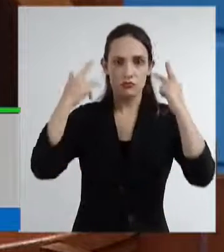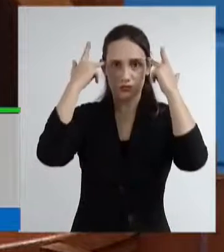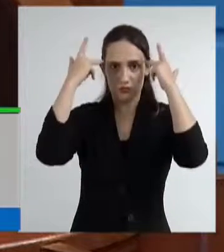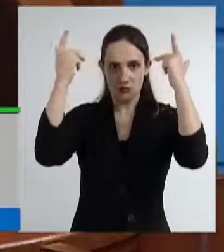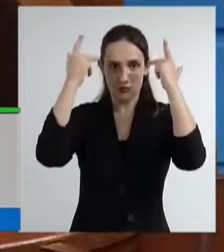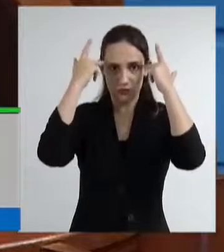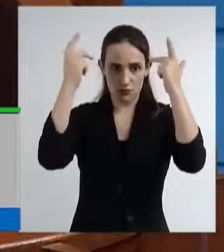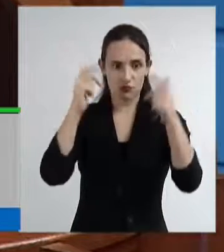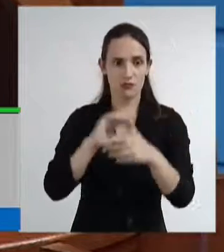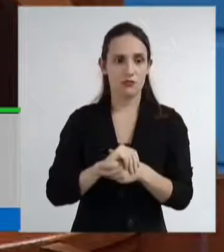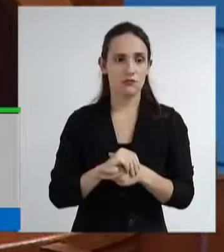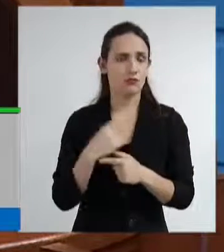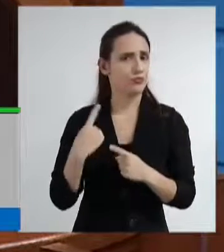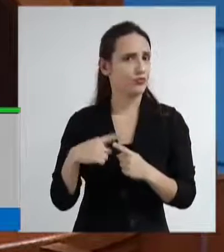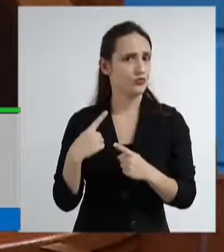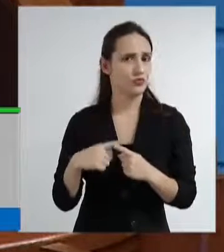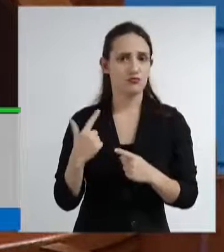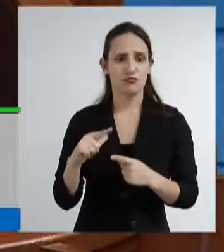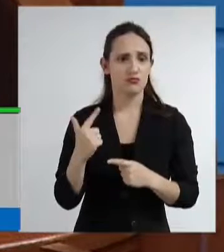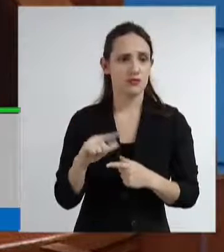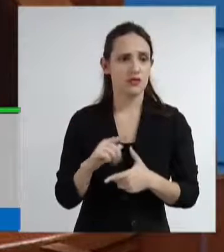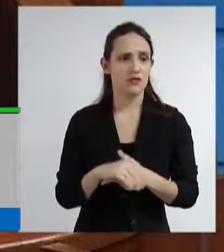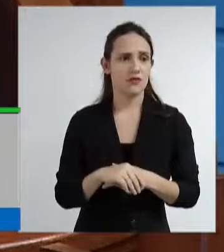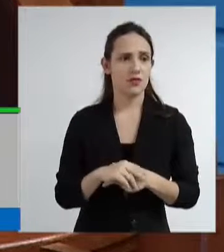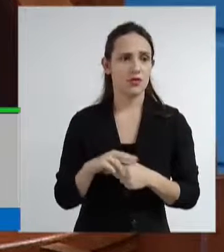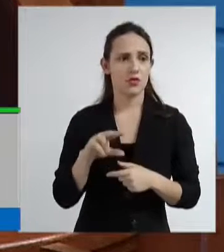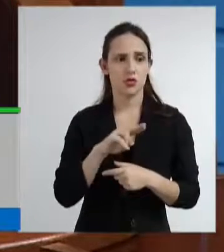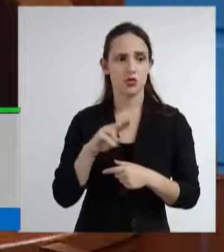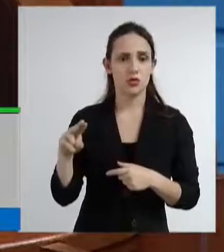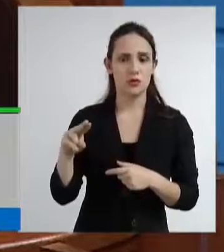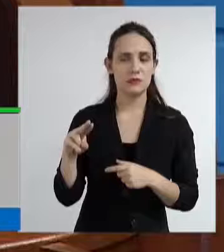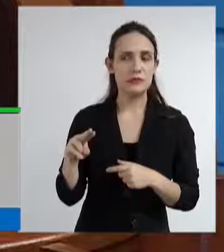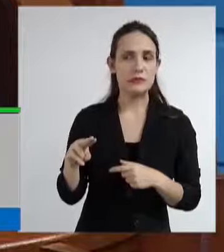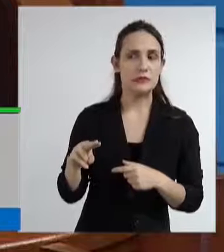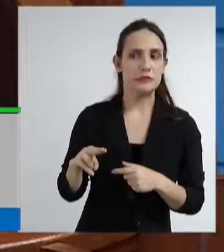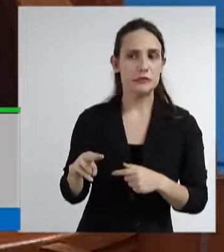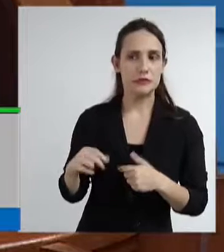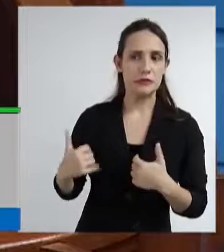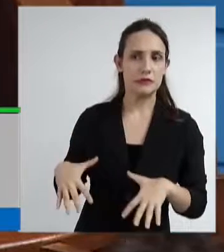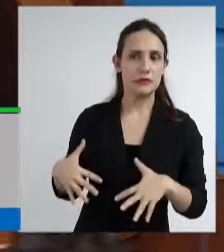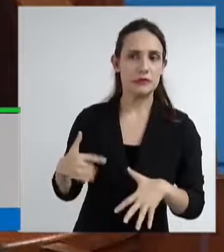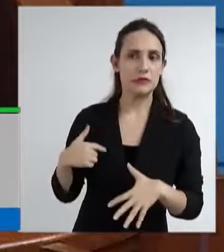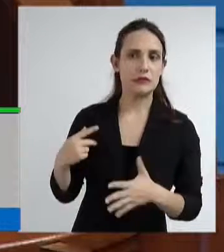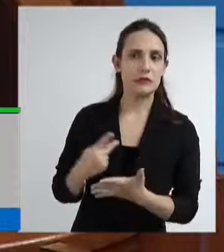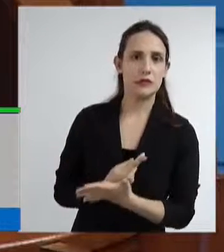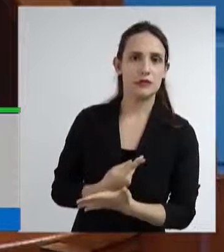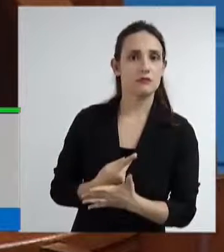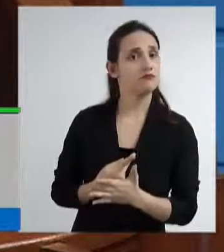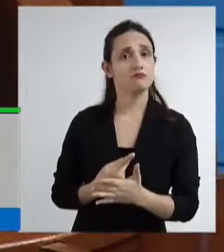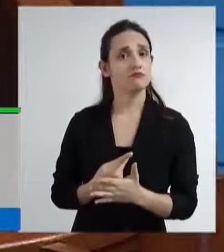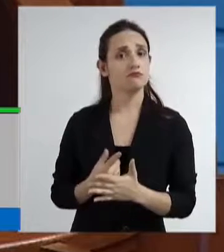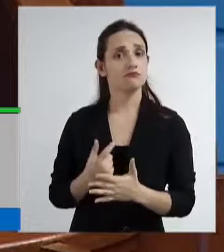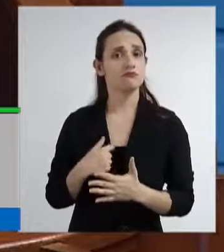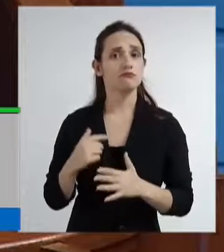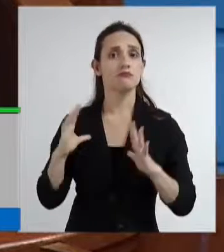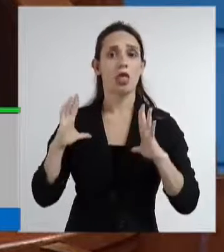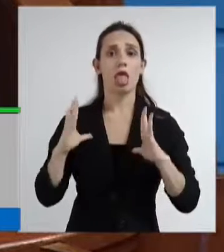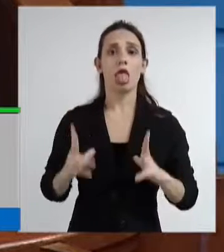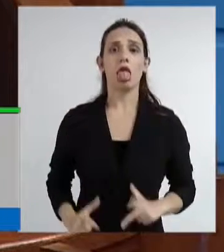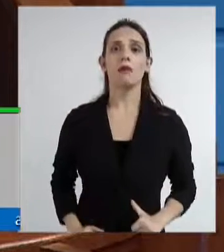isenção, por não ter o chamado, entre aspas, rabo preso. Ele entrou